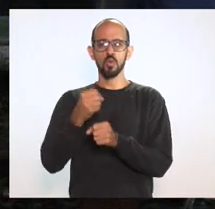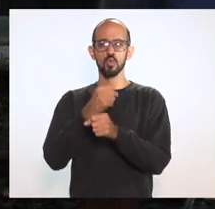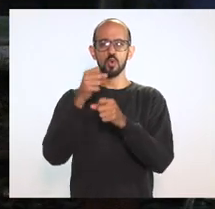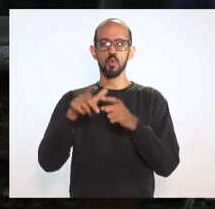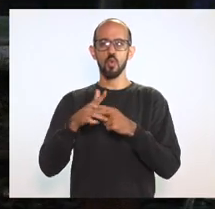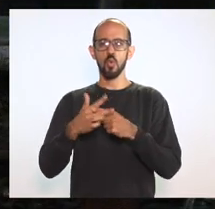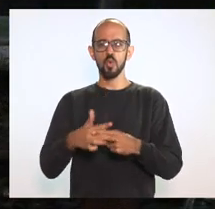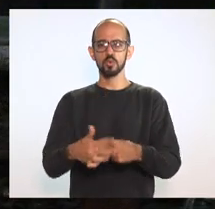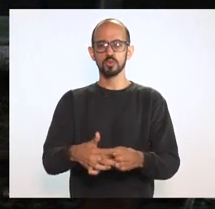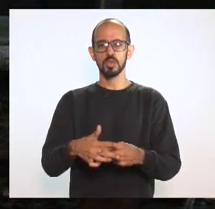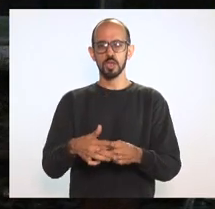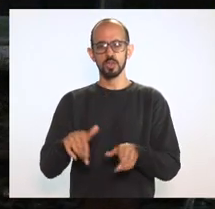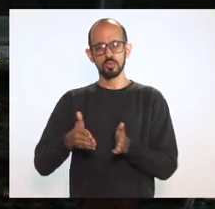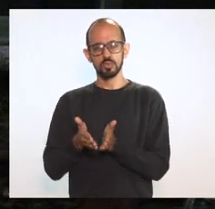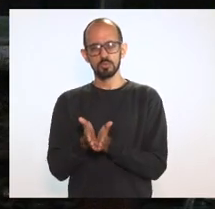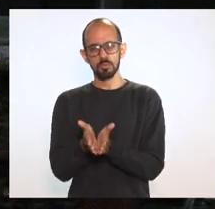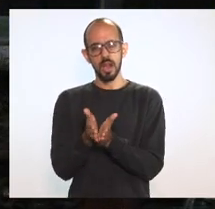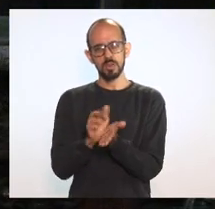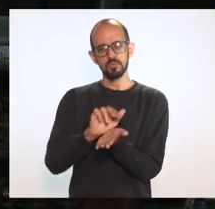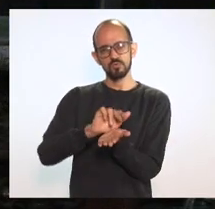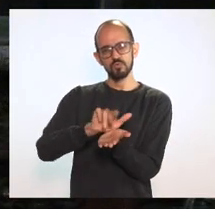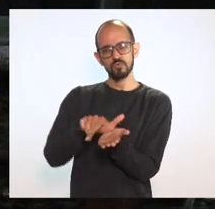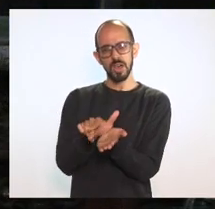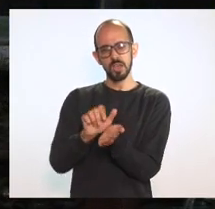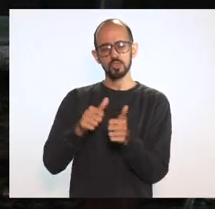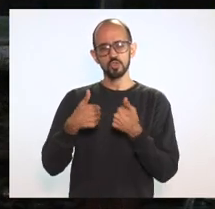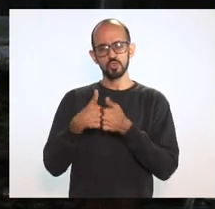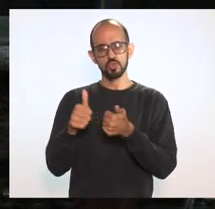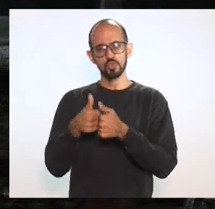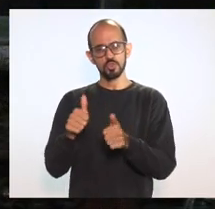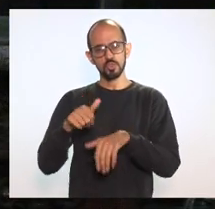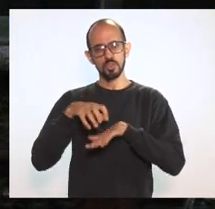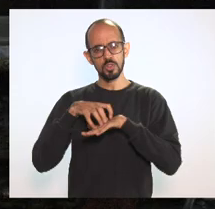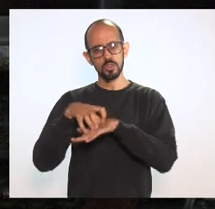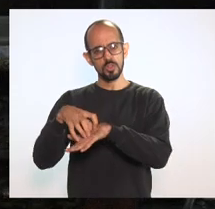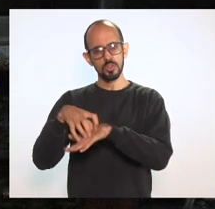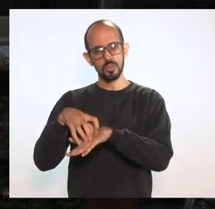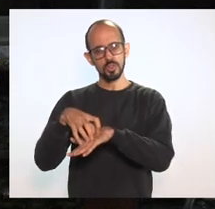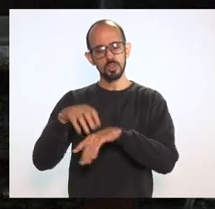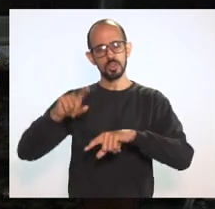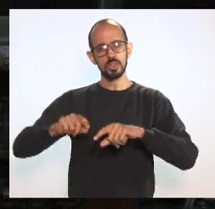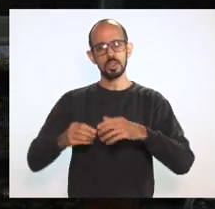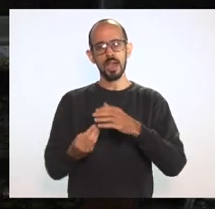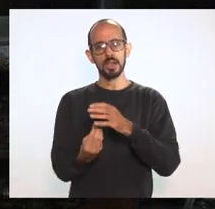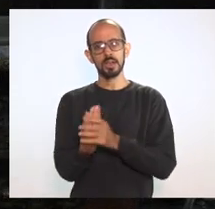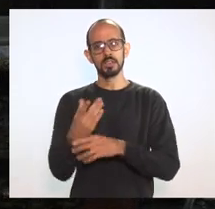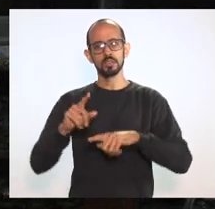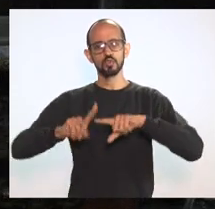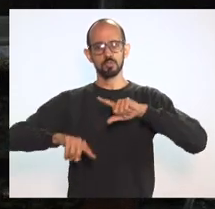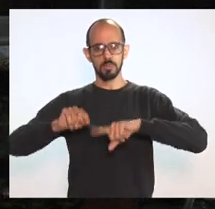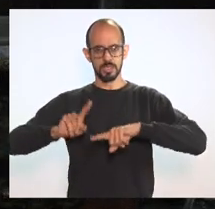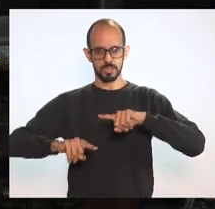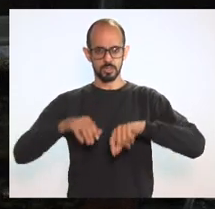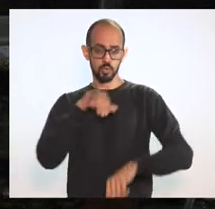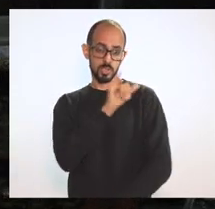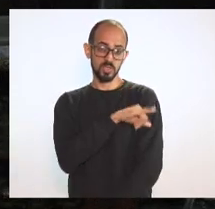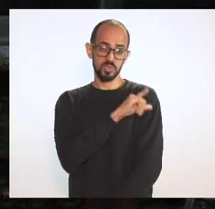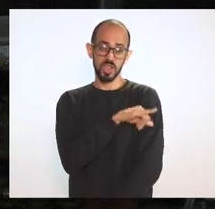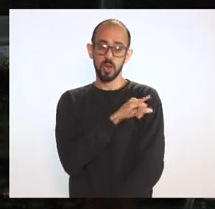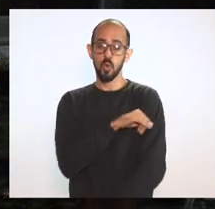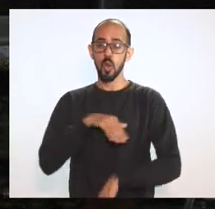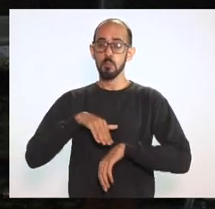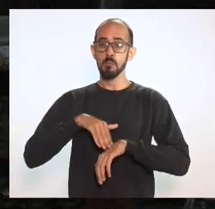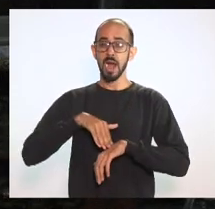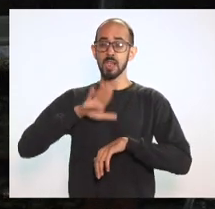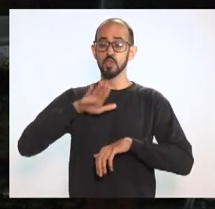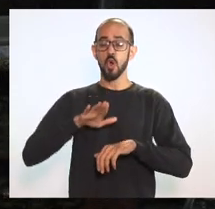de embarcações de esporte, turismo e lazer e a indústria de peças. O Rio de Janeiro é o maior produtor